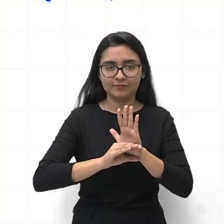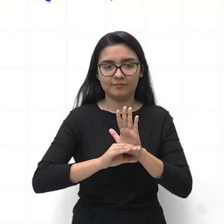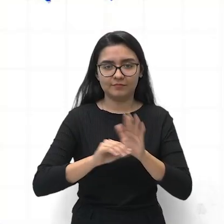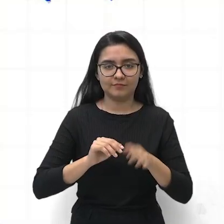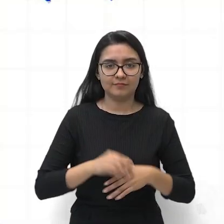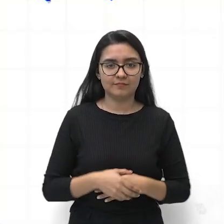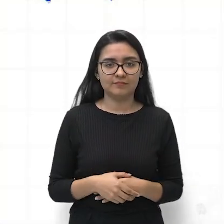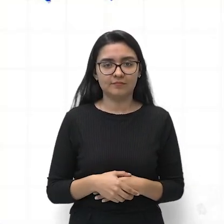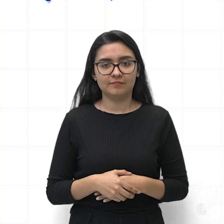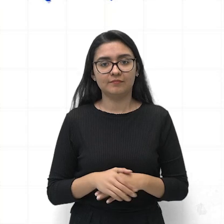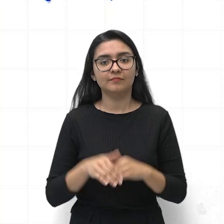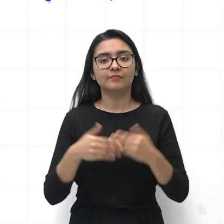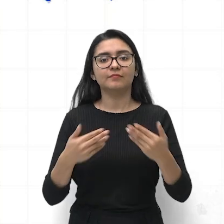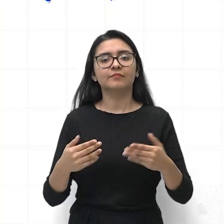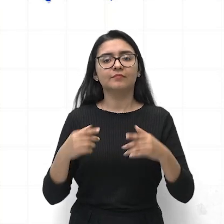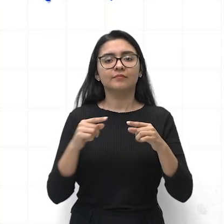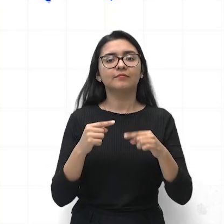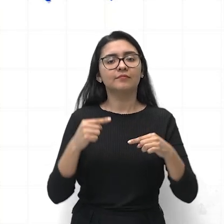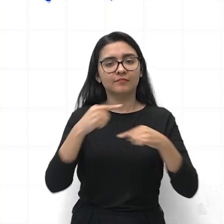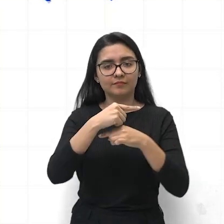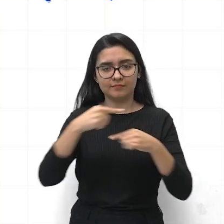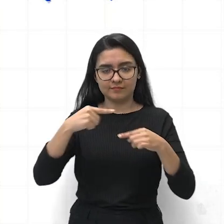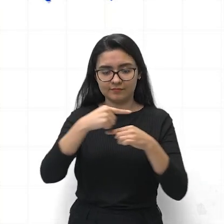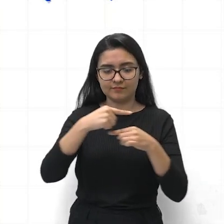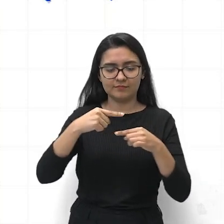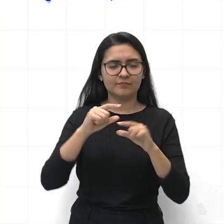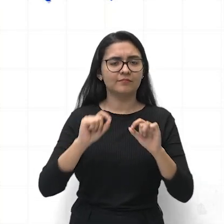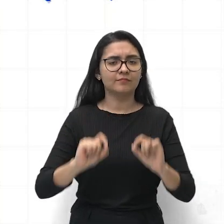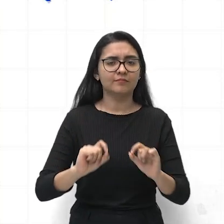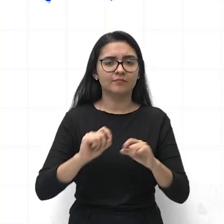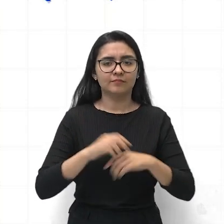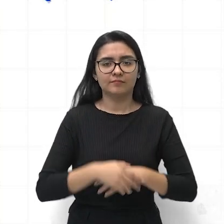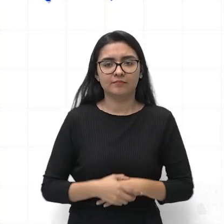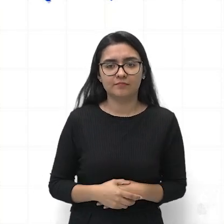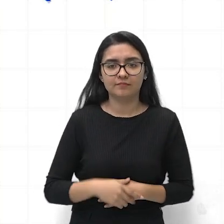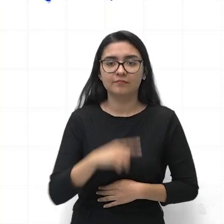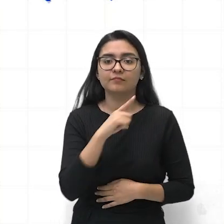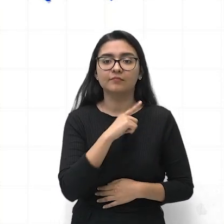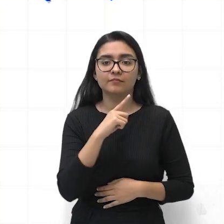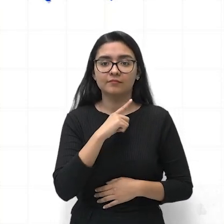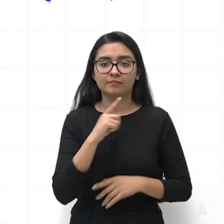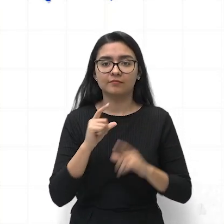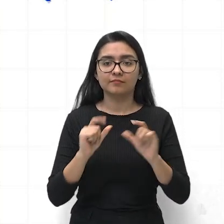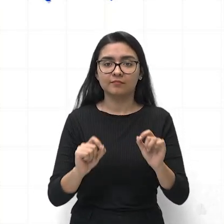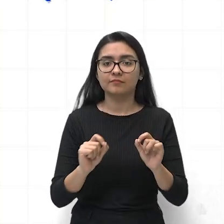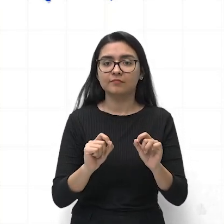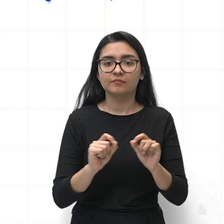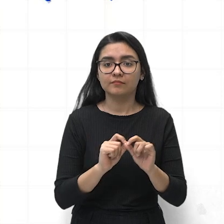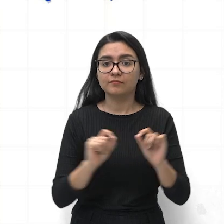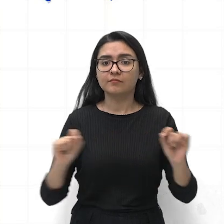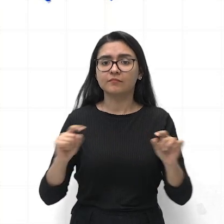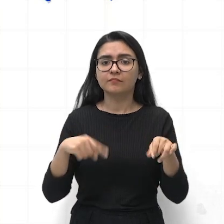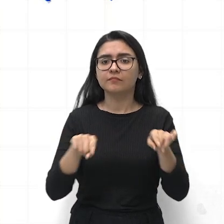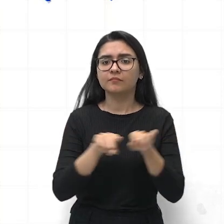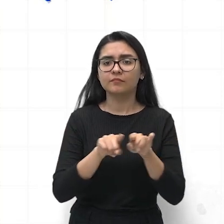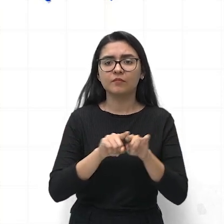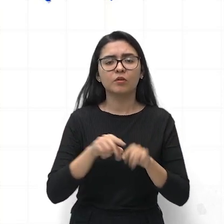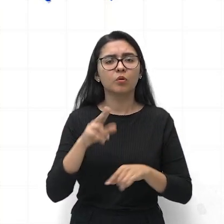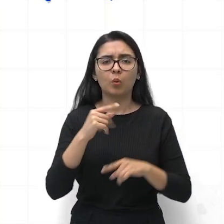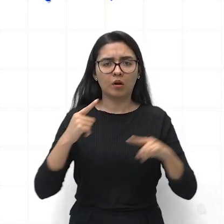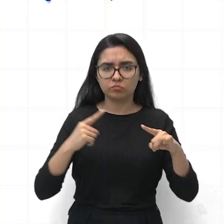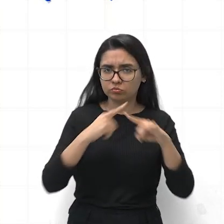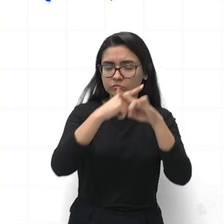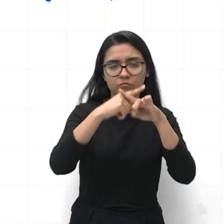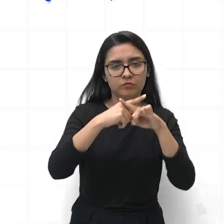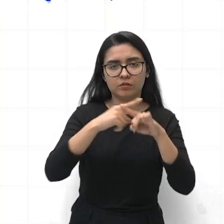conteúdo. Então, retas paralelas, por definição, são retas que possuem o mesmo declive. Essas retas nunca se